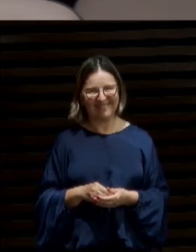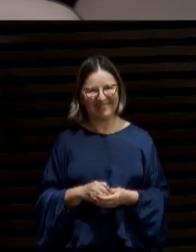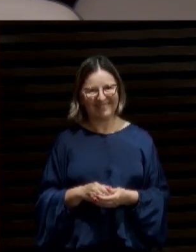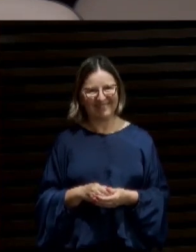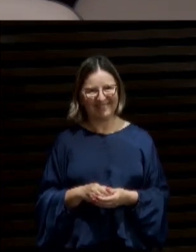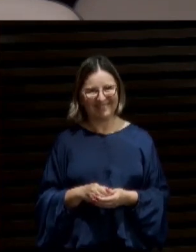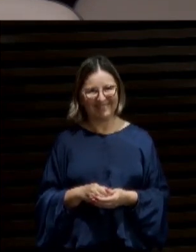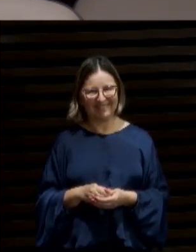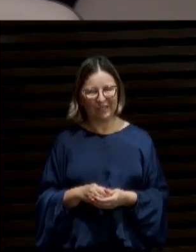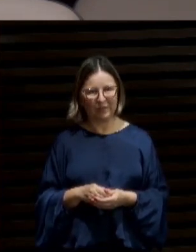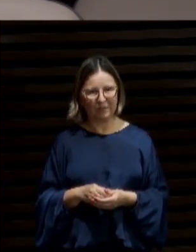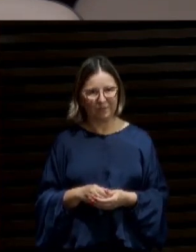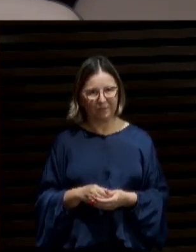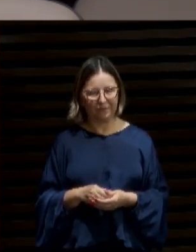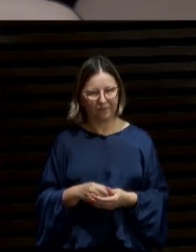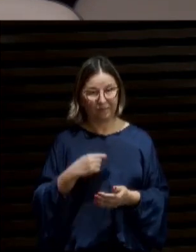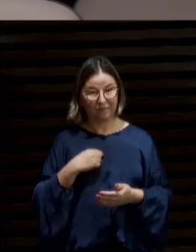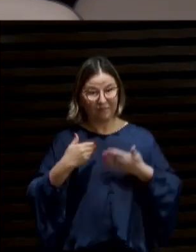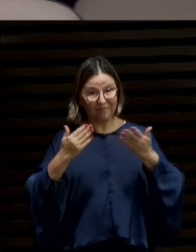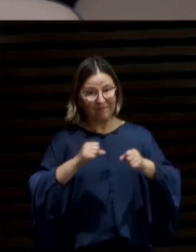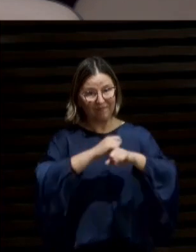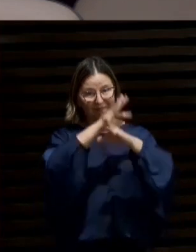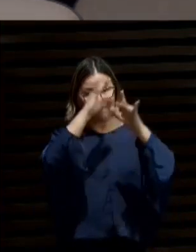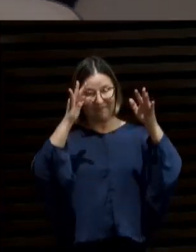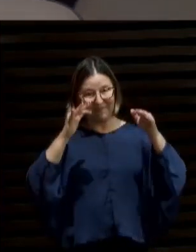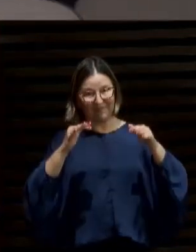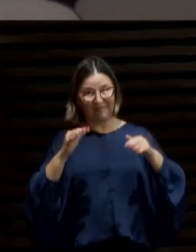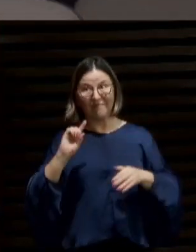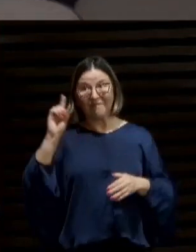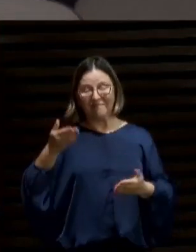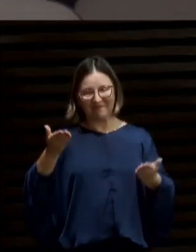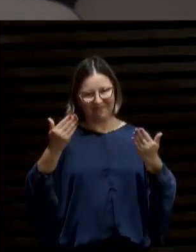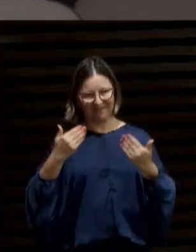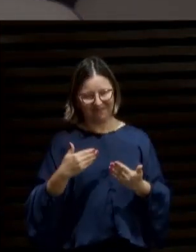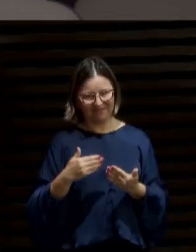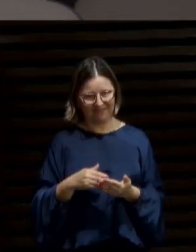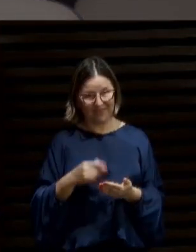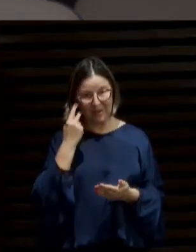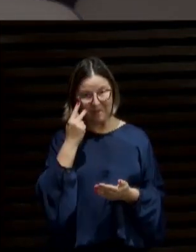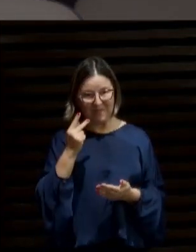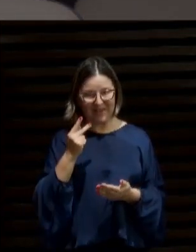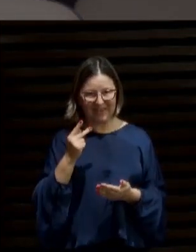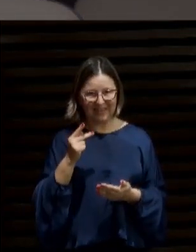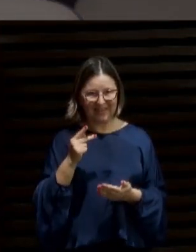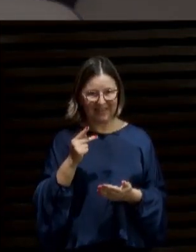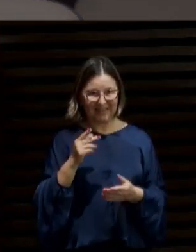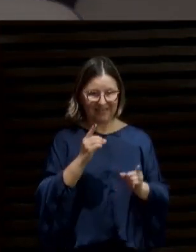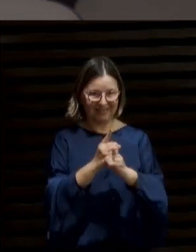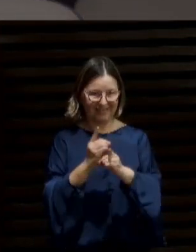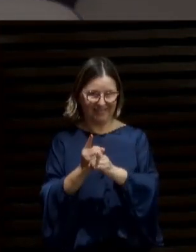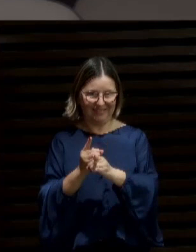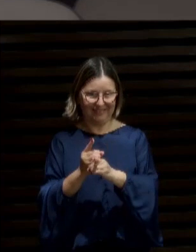Eu lhes tenho dado a glória que me tens dado, para que sejam um